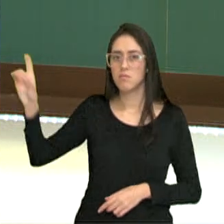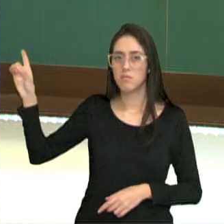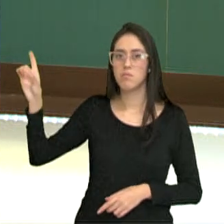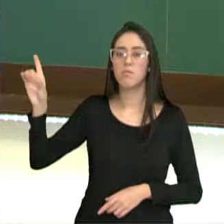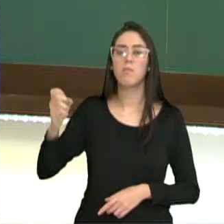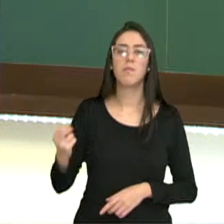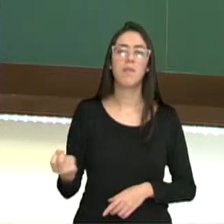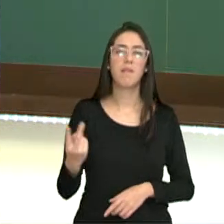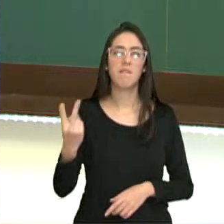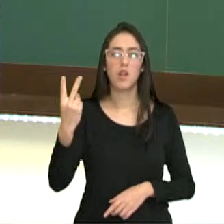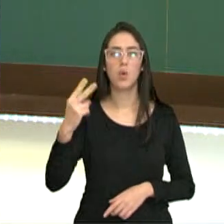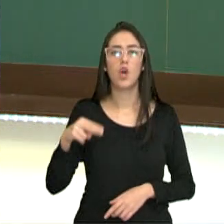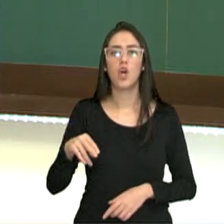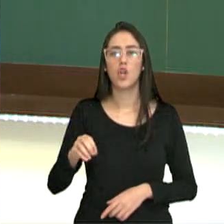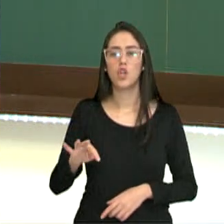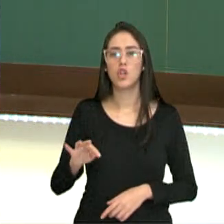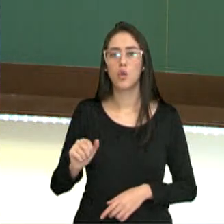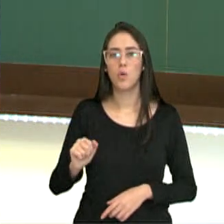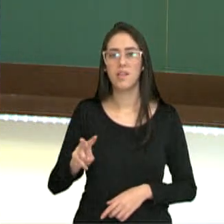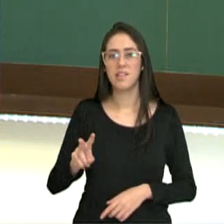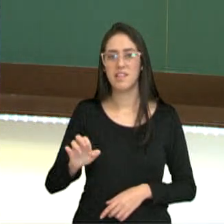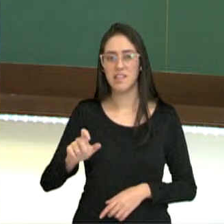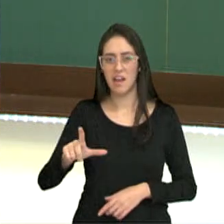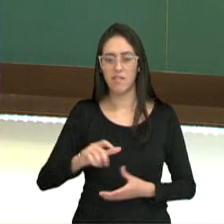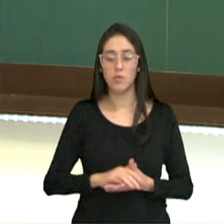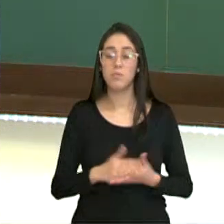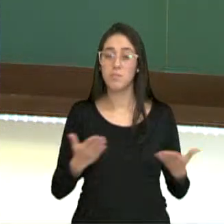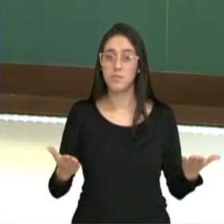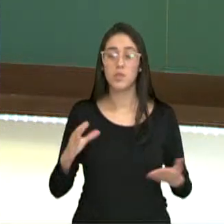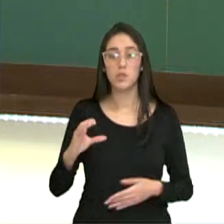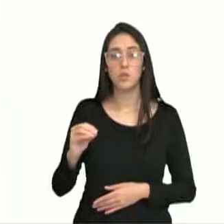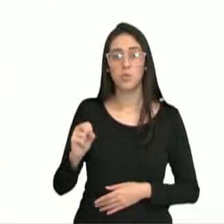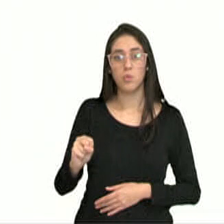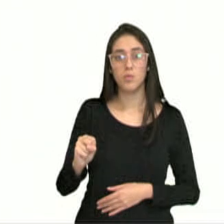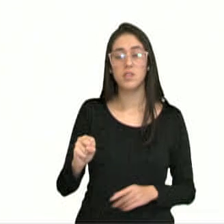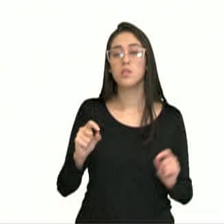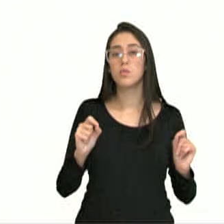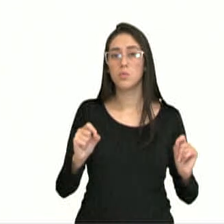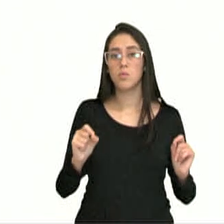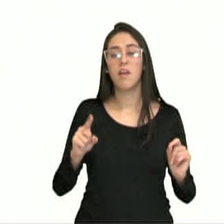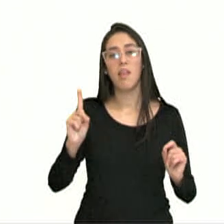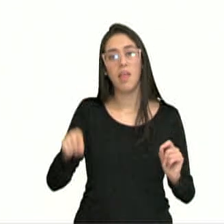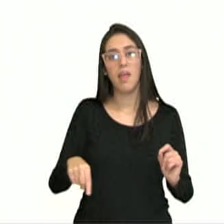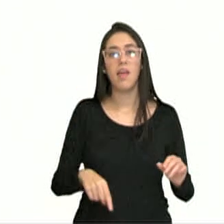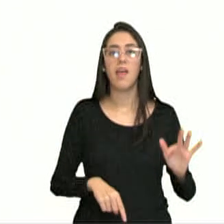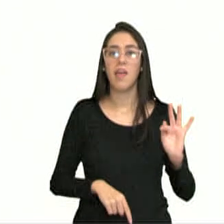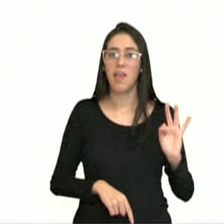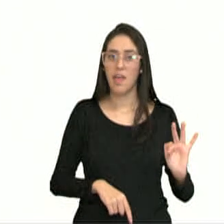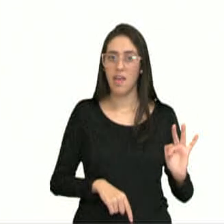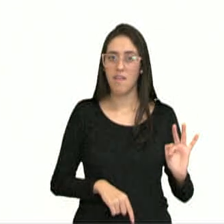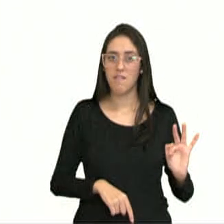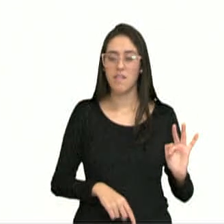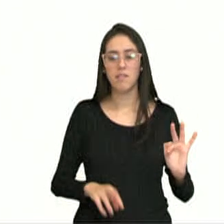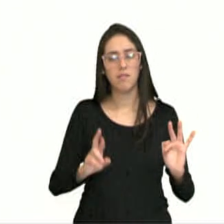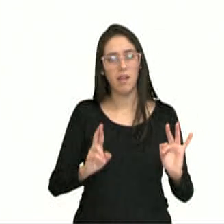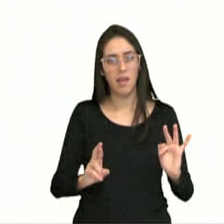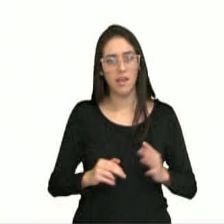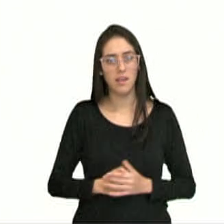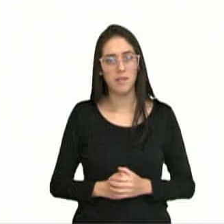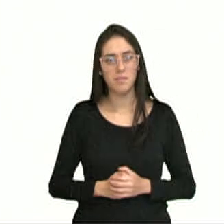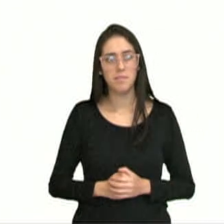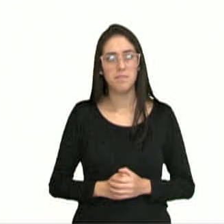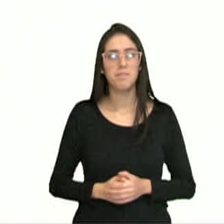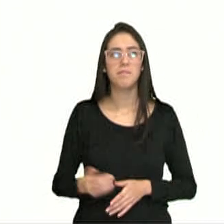dos valores notáveis também. Então, a função cosseno é a função f para r, de r para